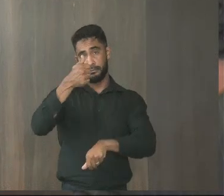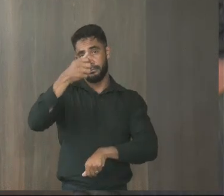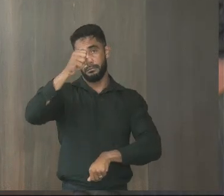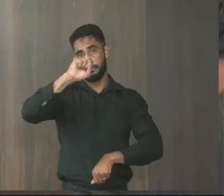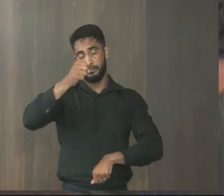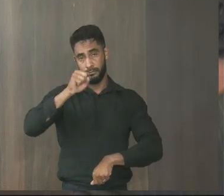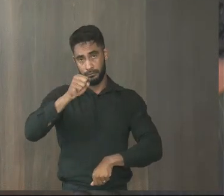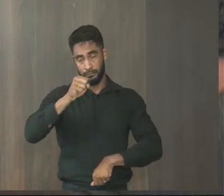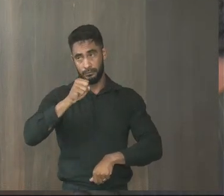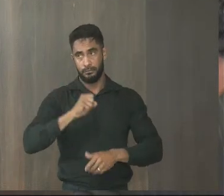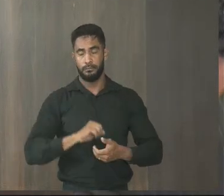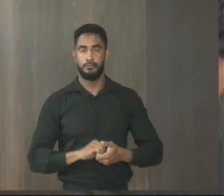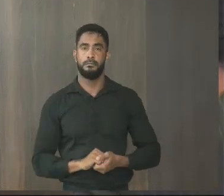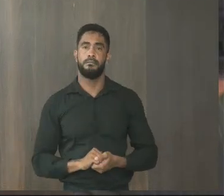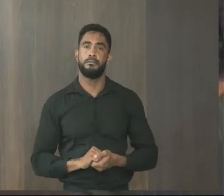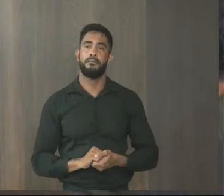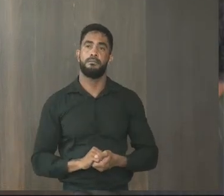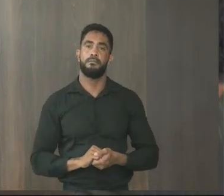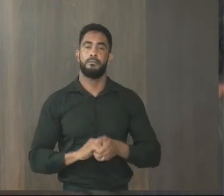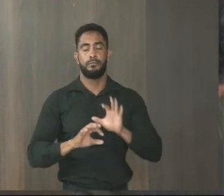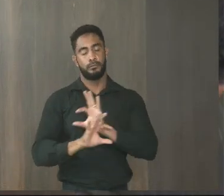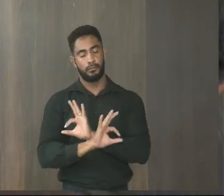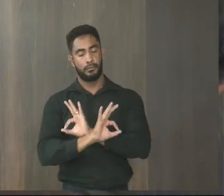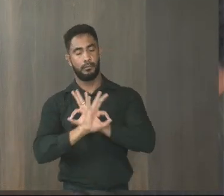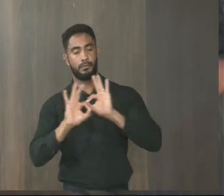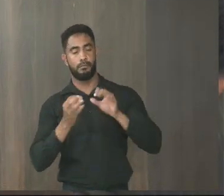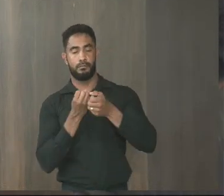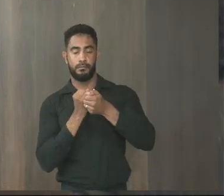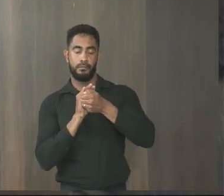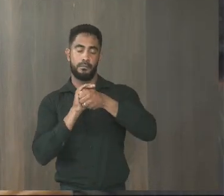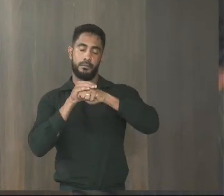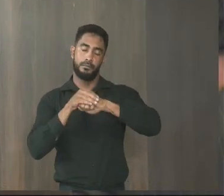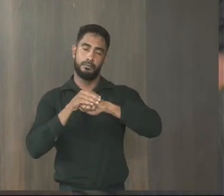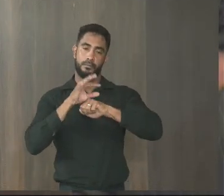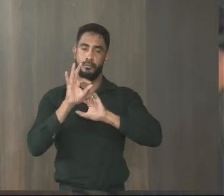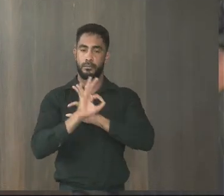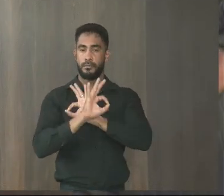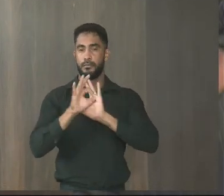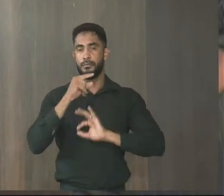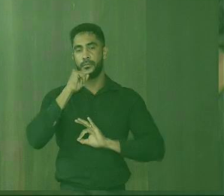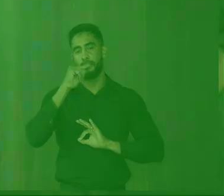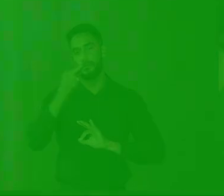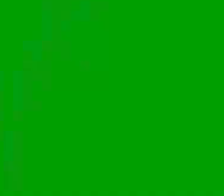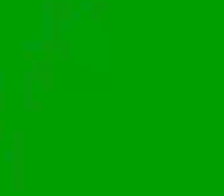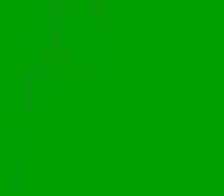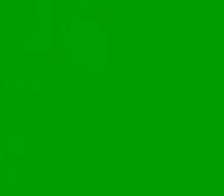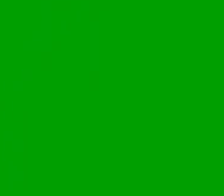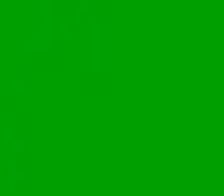anunciada posteriormente. Tenham todos uma ótima semana. Boa noite.